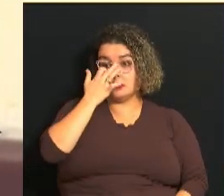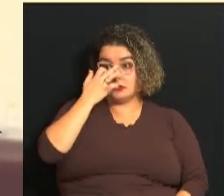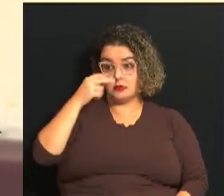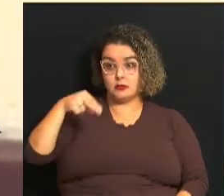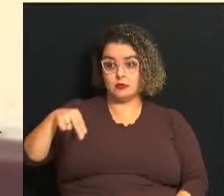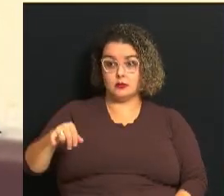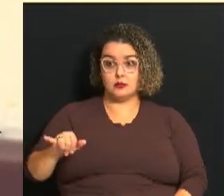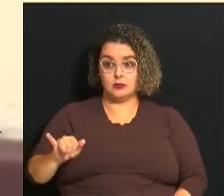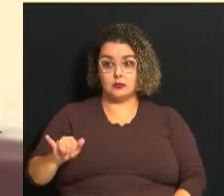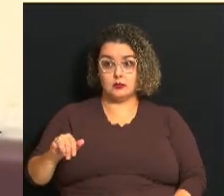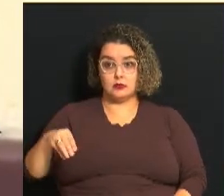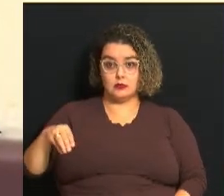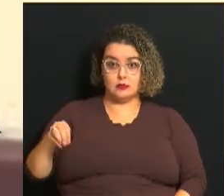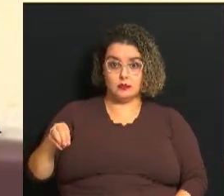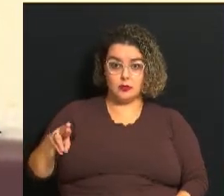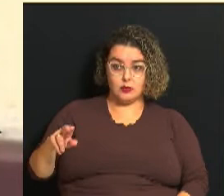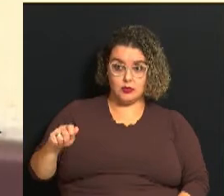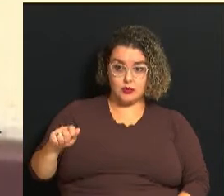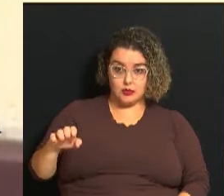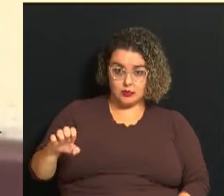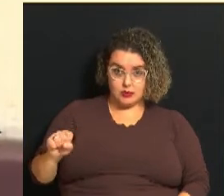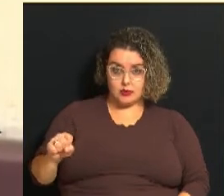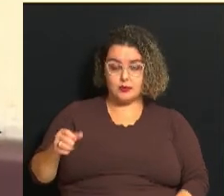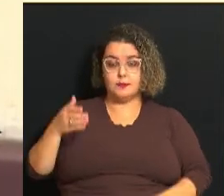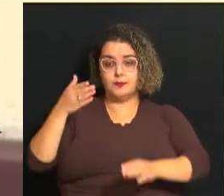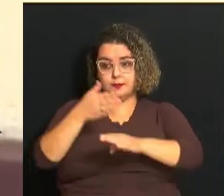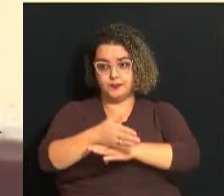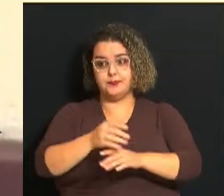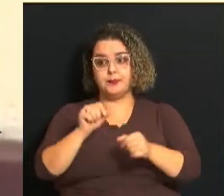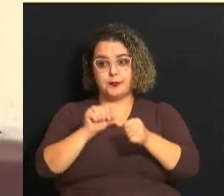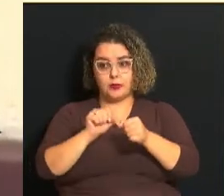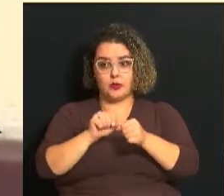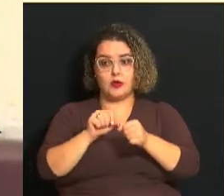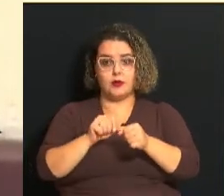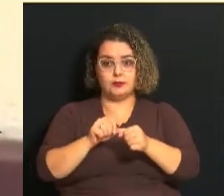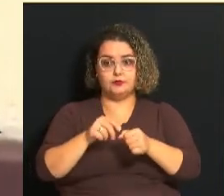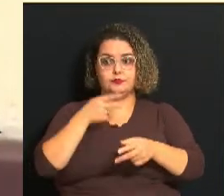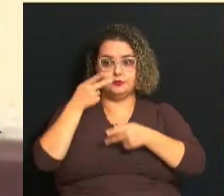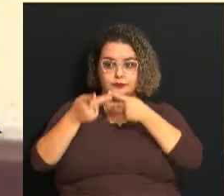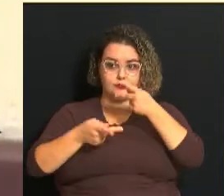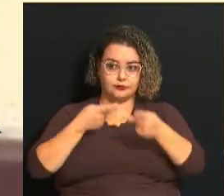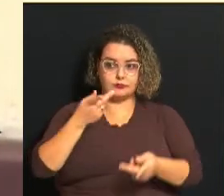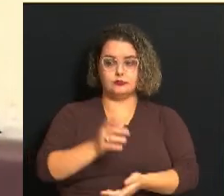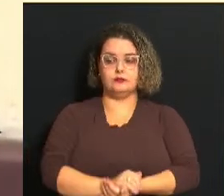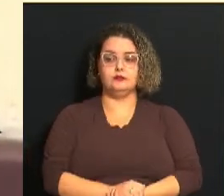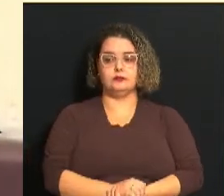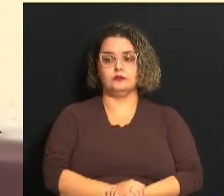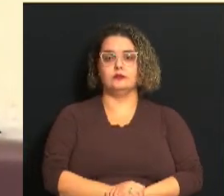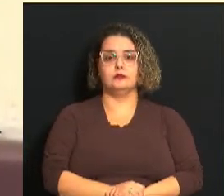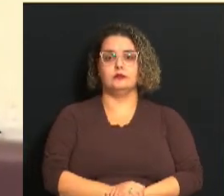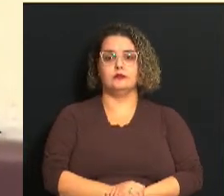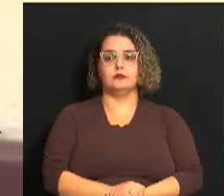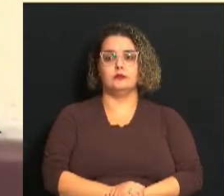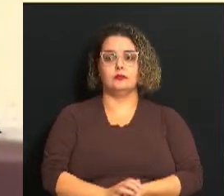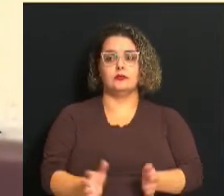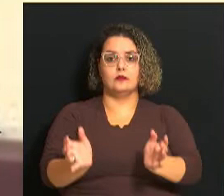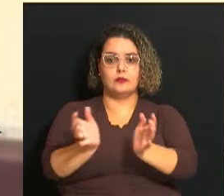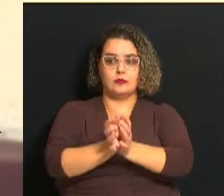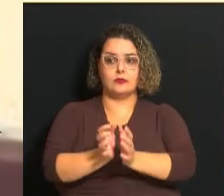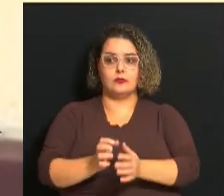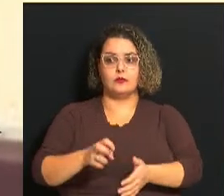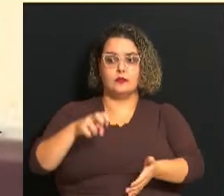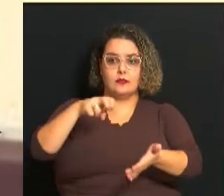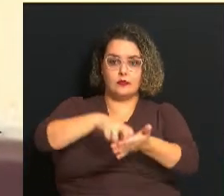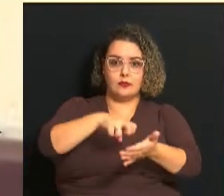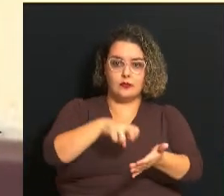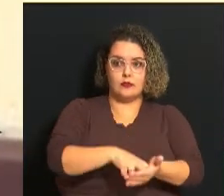Ney Moraes também está participando e fez a seguinte consideração o departamento de punição